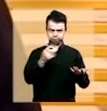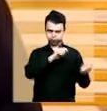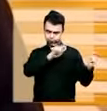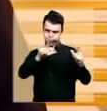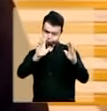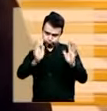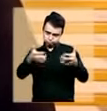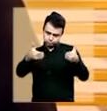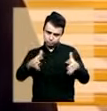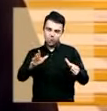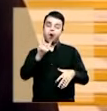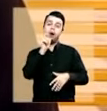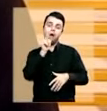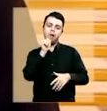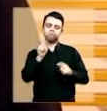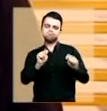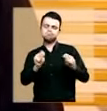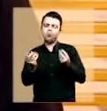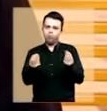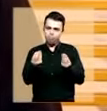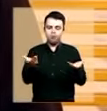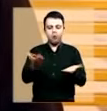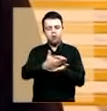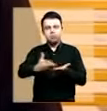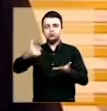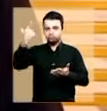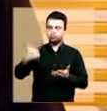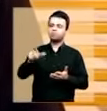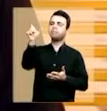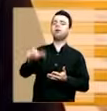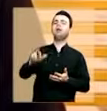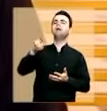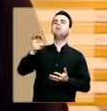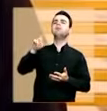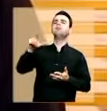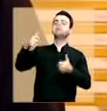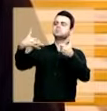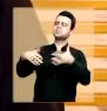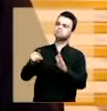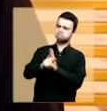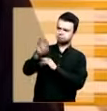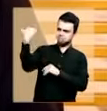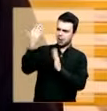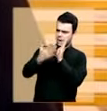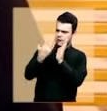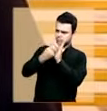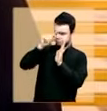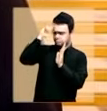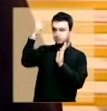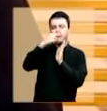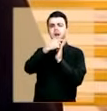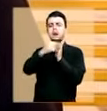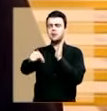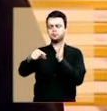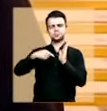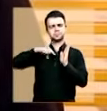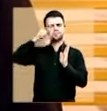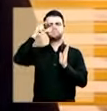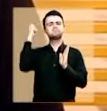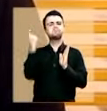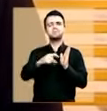falando sobre água e novamente eu inicio o bloco perguntando para o Rafael. Rafael, você escreveu um livro que tem um título